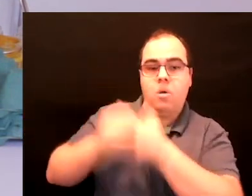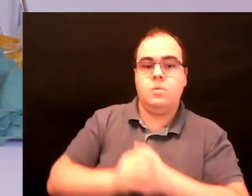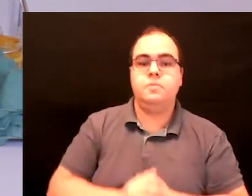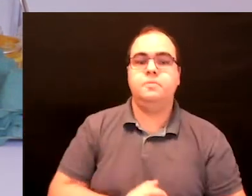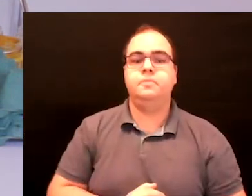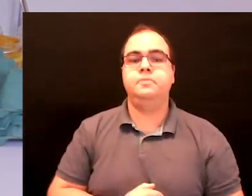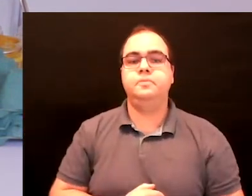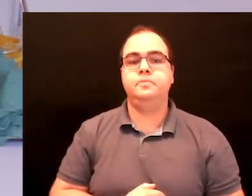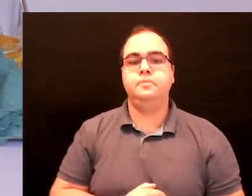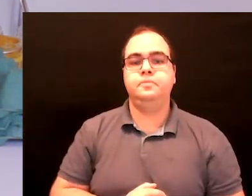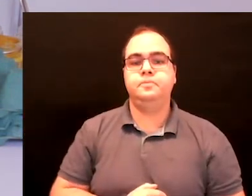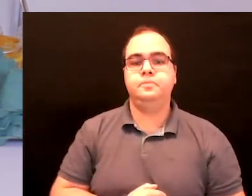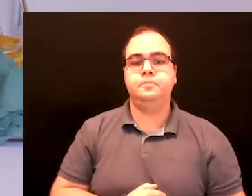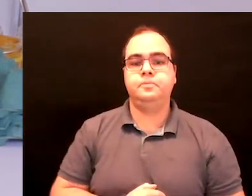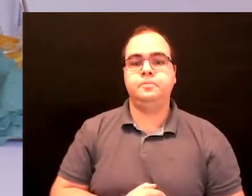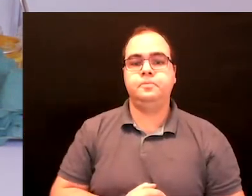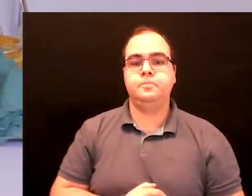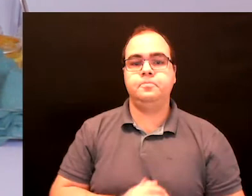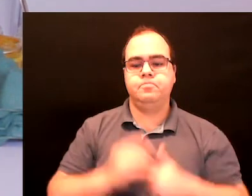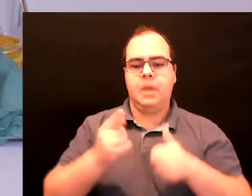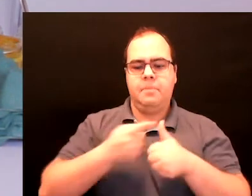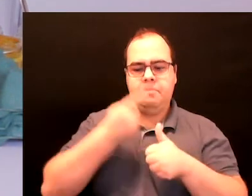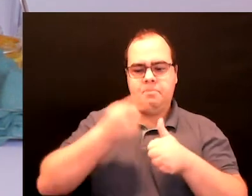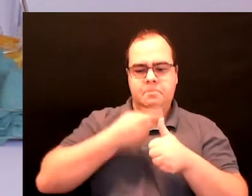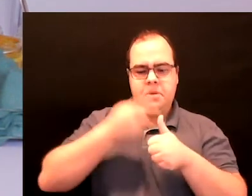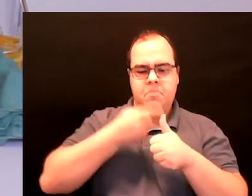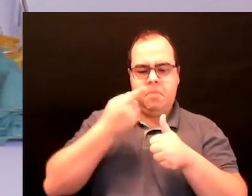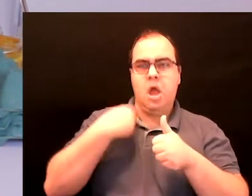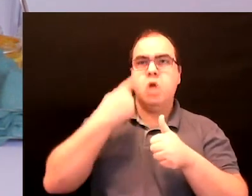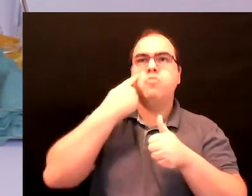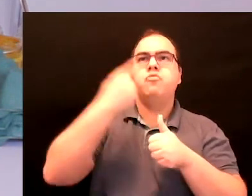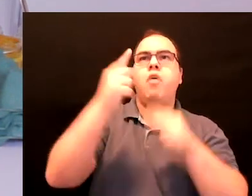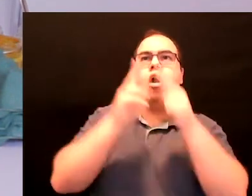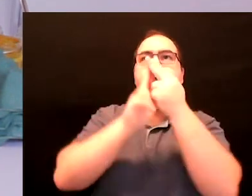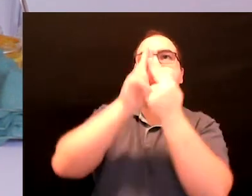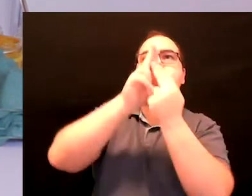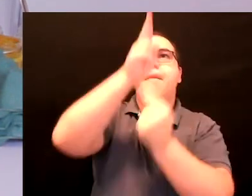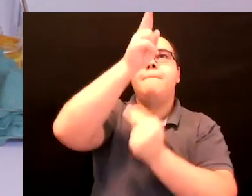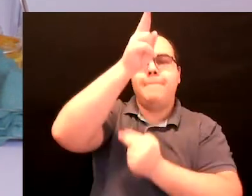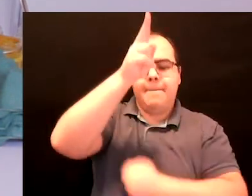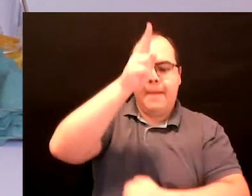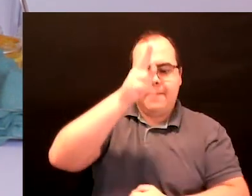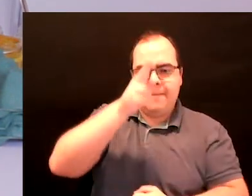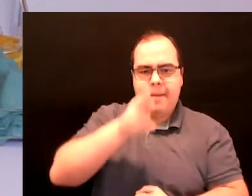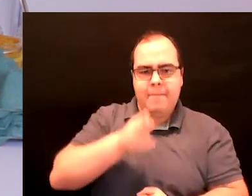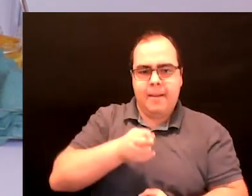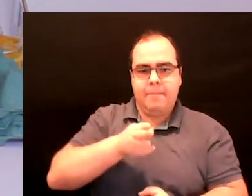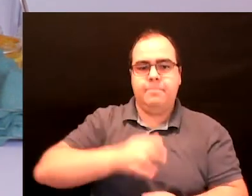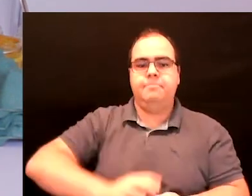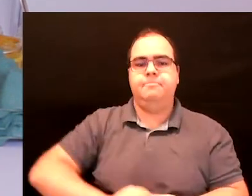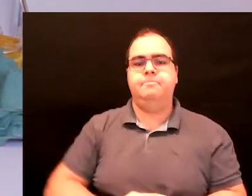Então, vou cortar primeiro numa linha grande aqui.